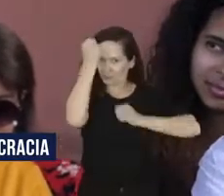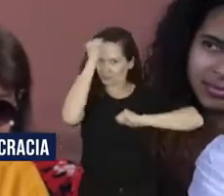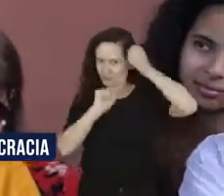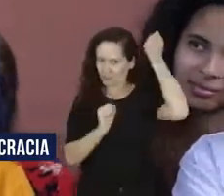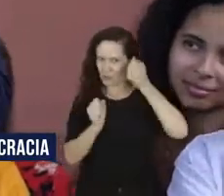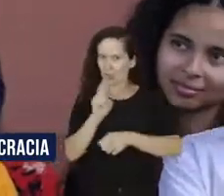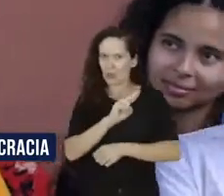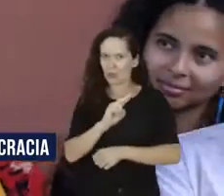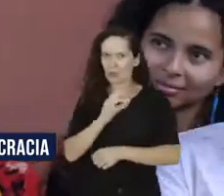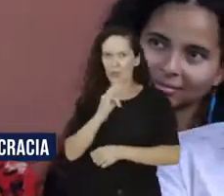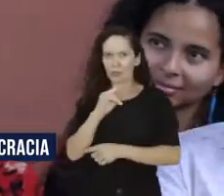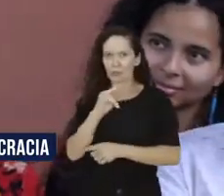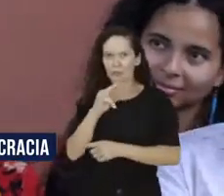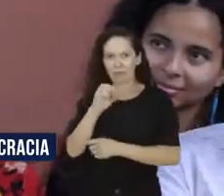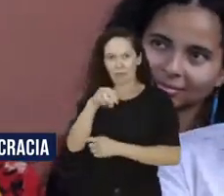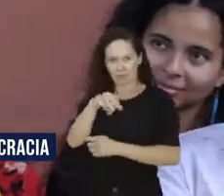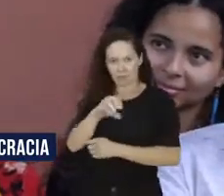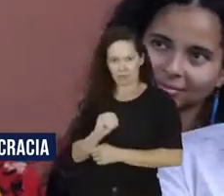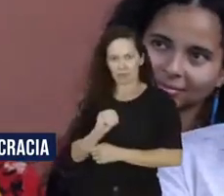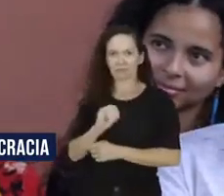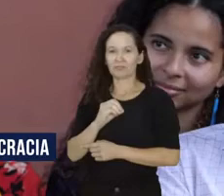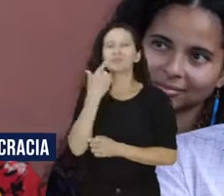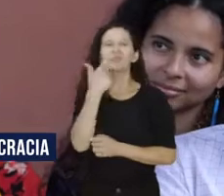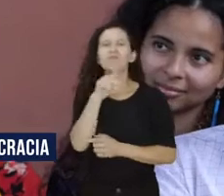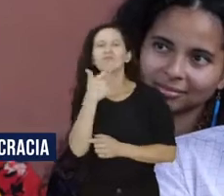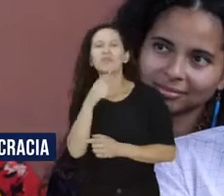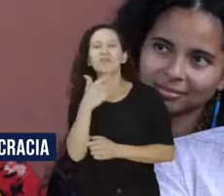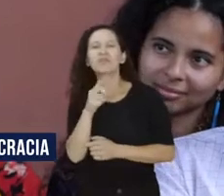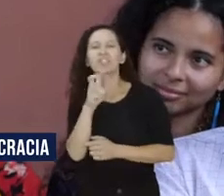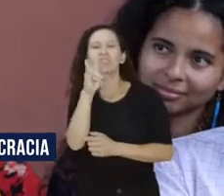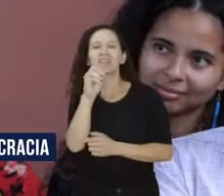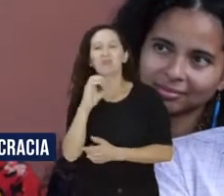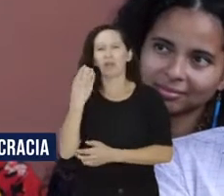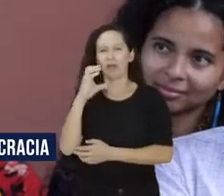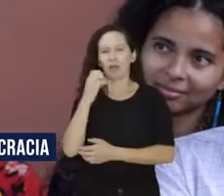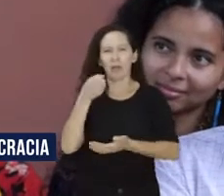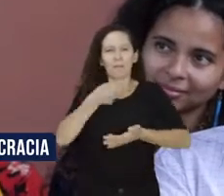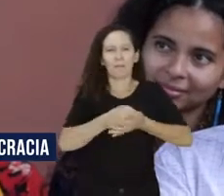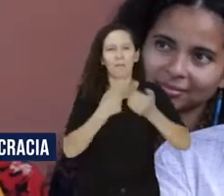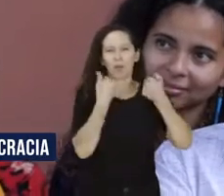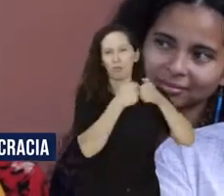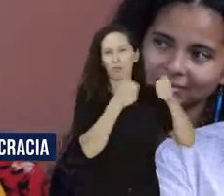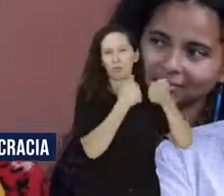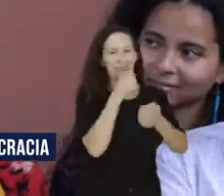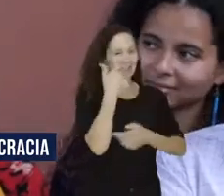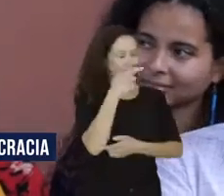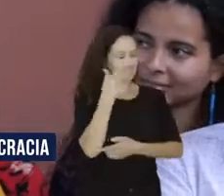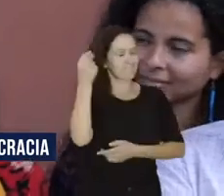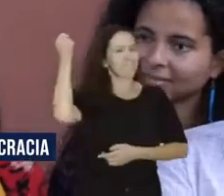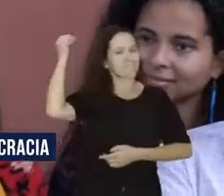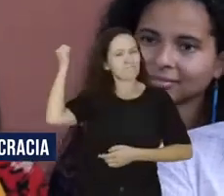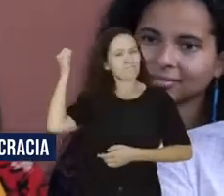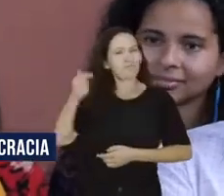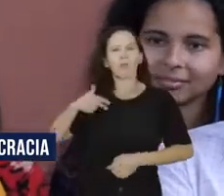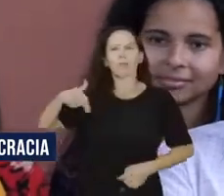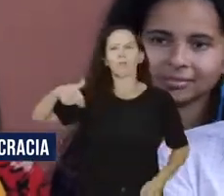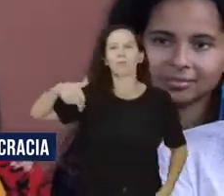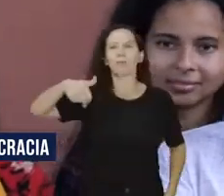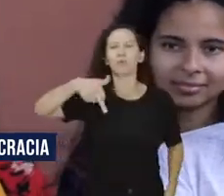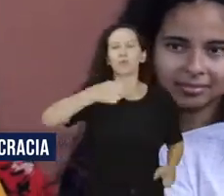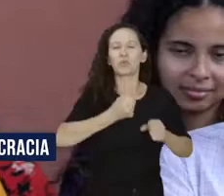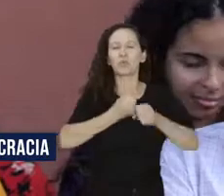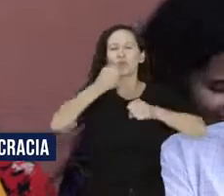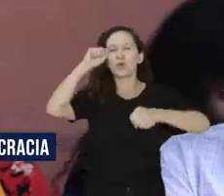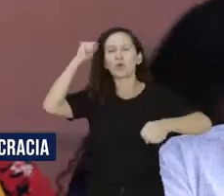Frismoducar, não tinha 50 centavos para pagar um ônibus, eu saía a pé, lá de perto da igreja